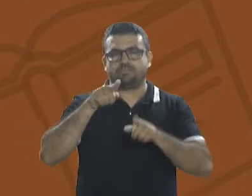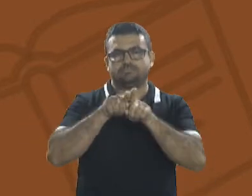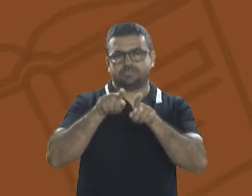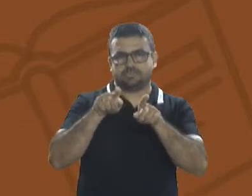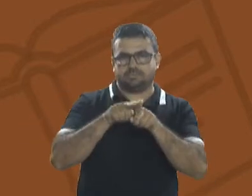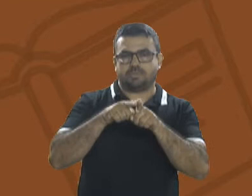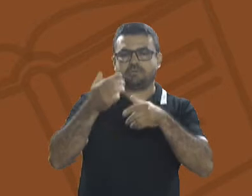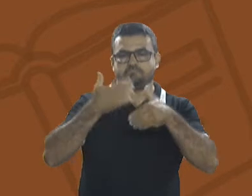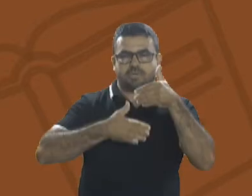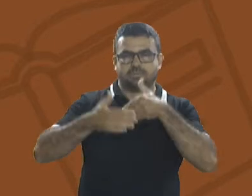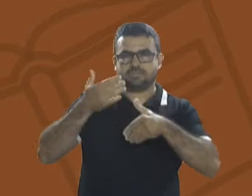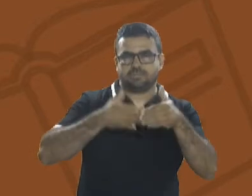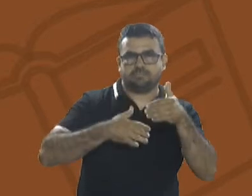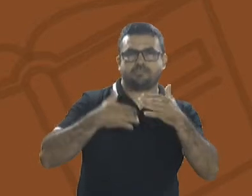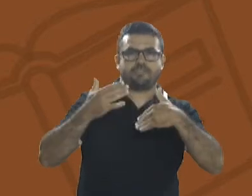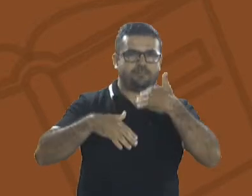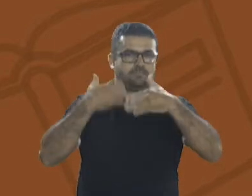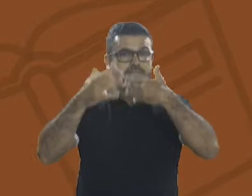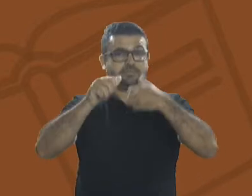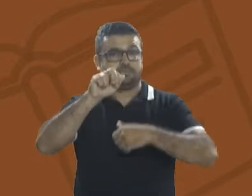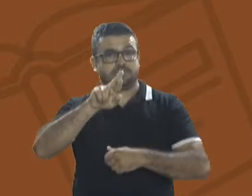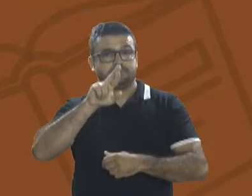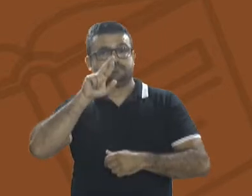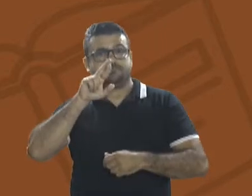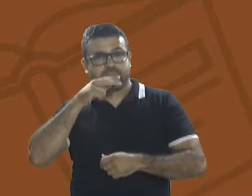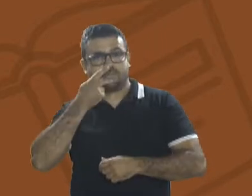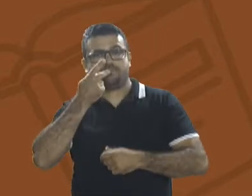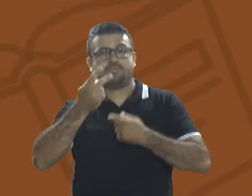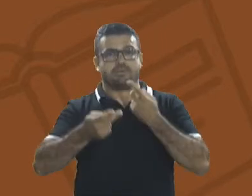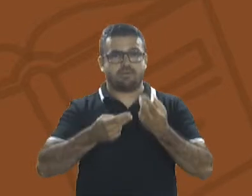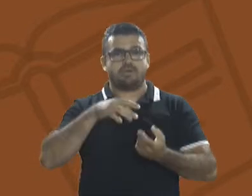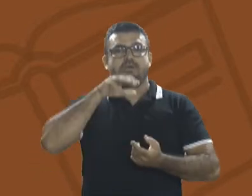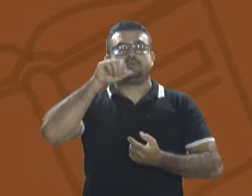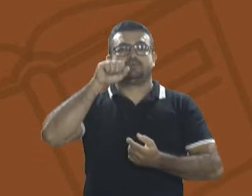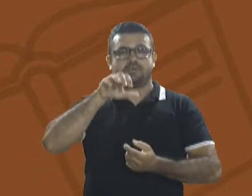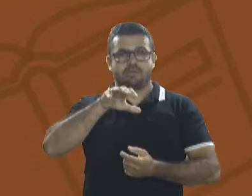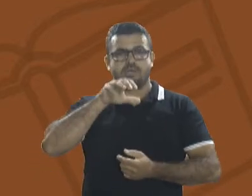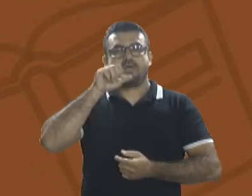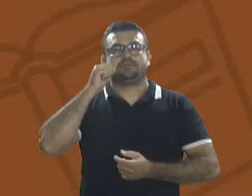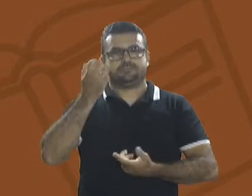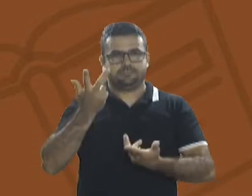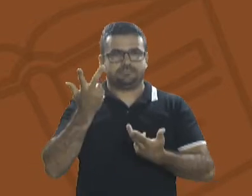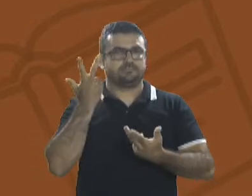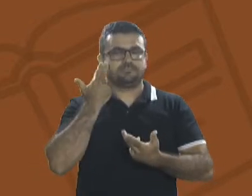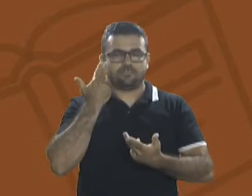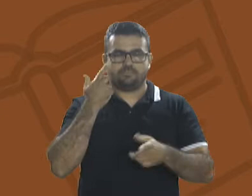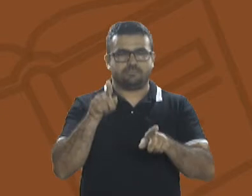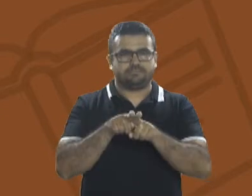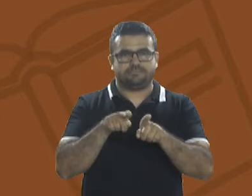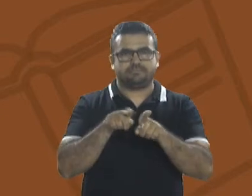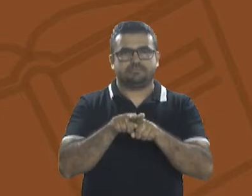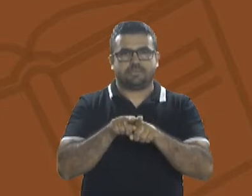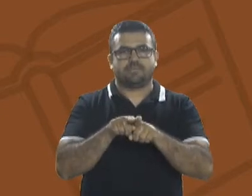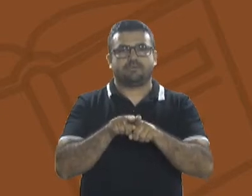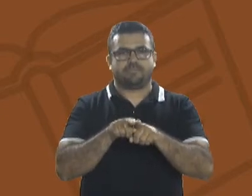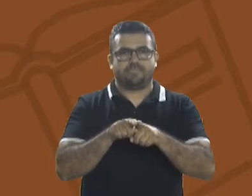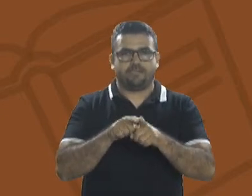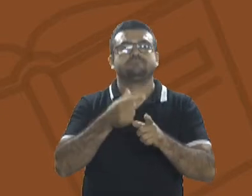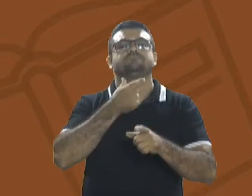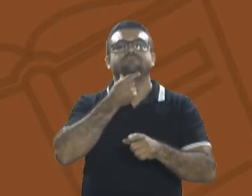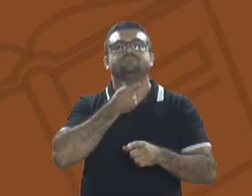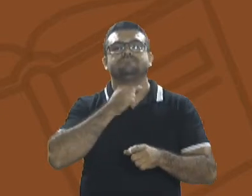processo na respiração. Quando eu estou falando, né, a gente está sempre colocando o ar também que vai para os pulmões pela boca.